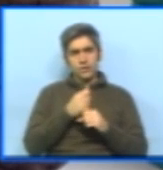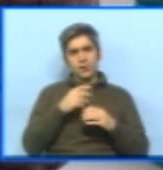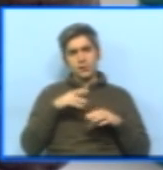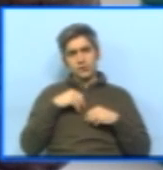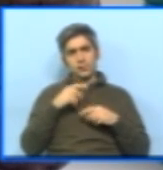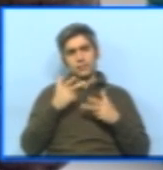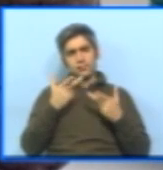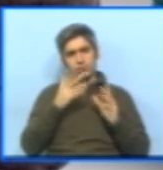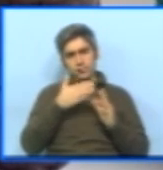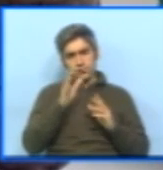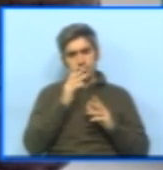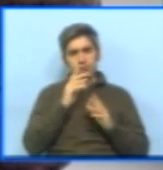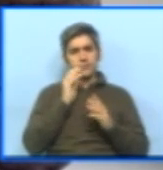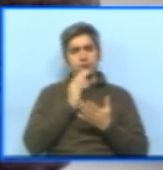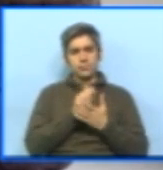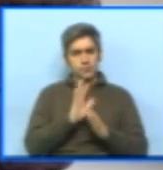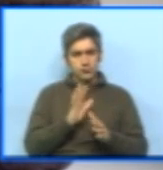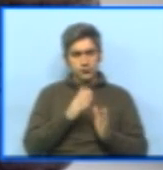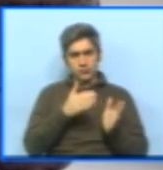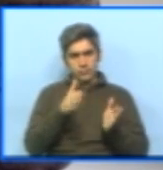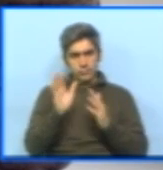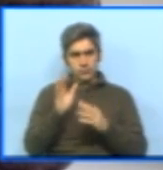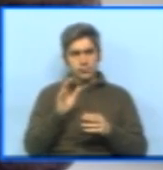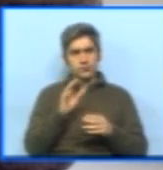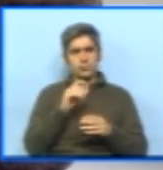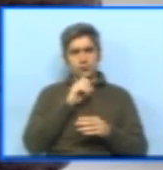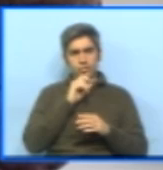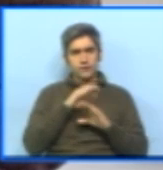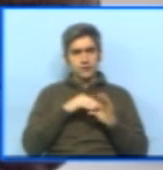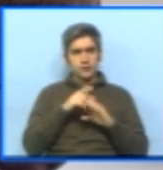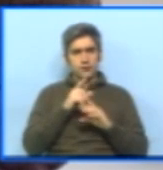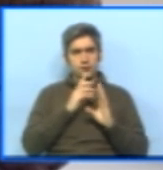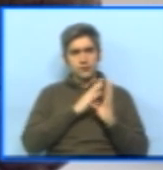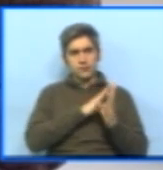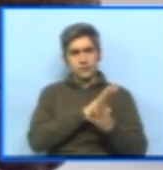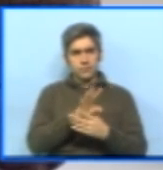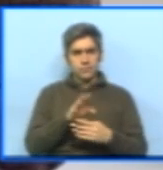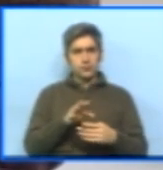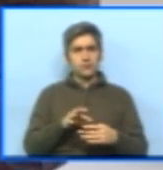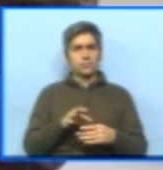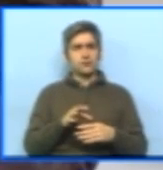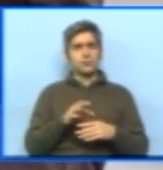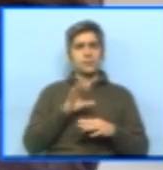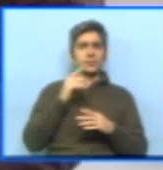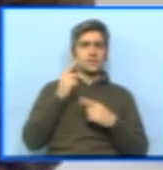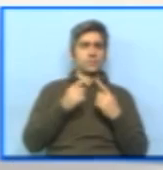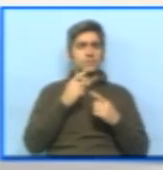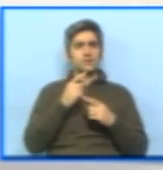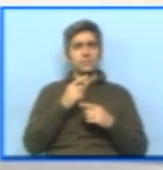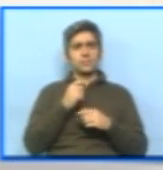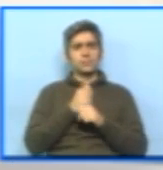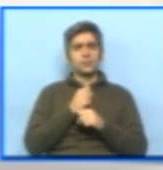tolerância para aquele funcionário poder fazer a romaria. Muitas vezes os que